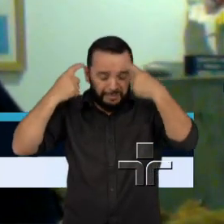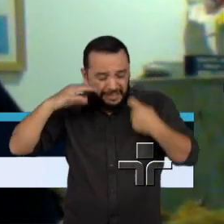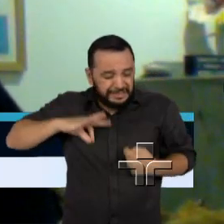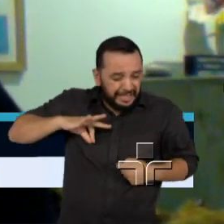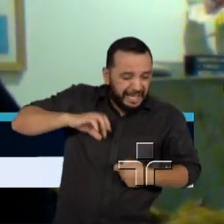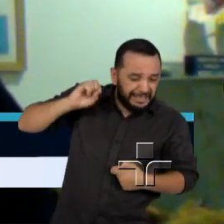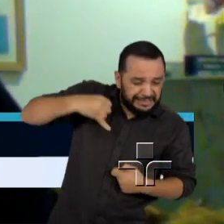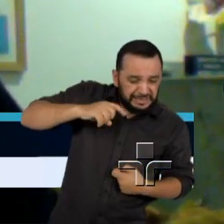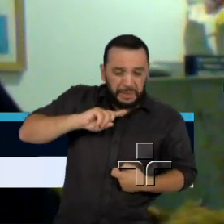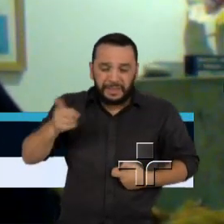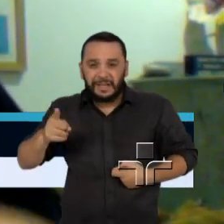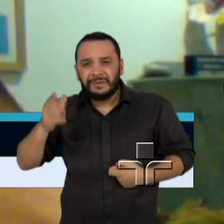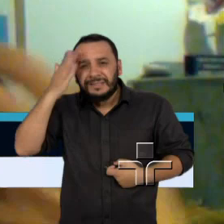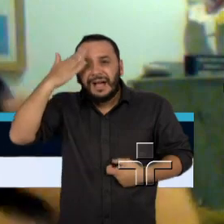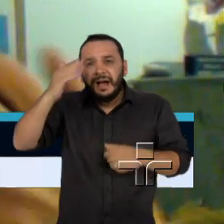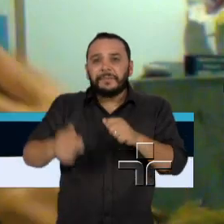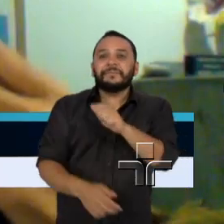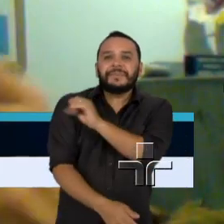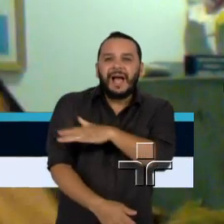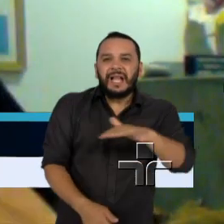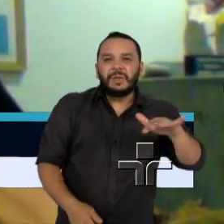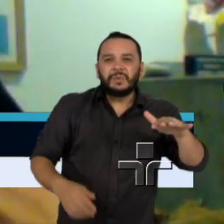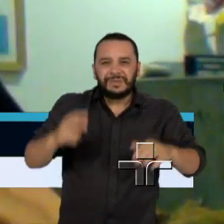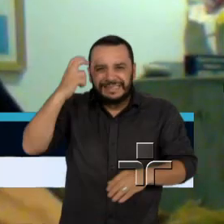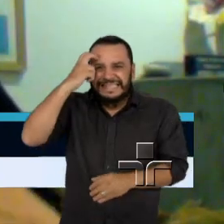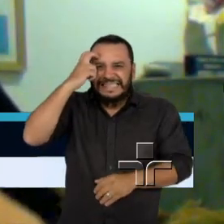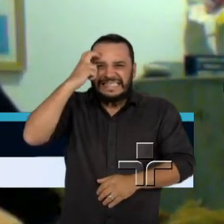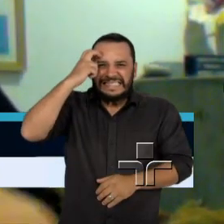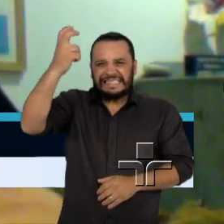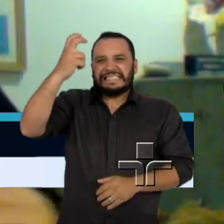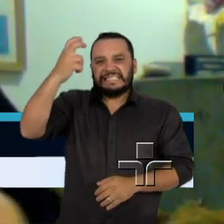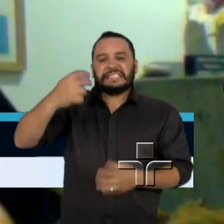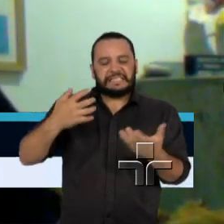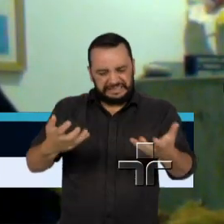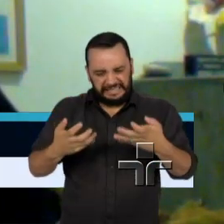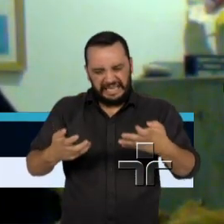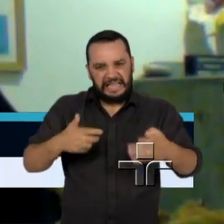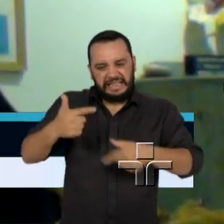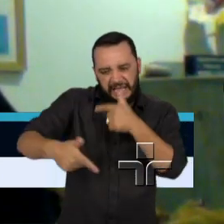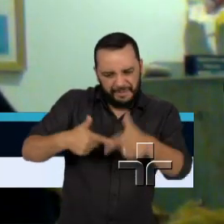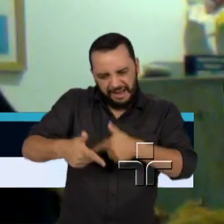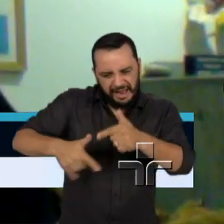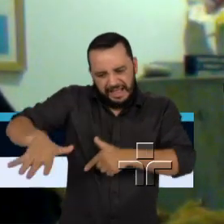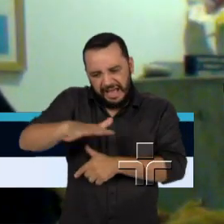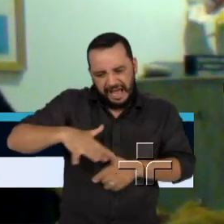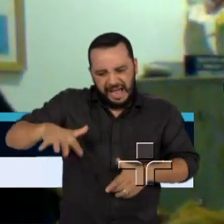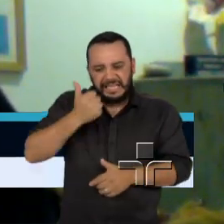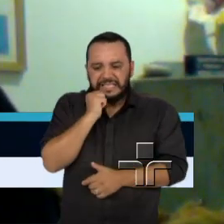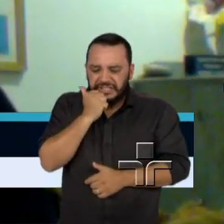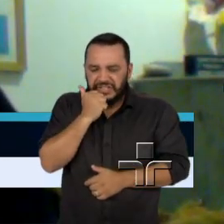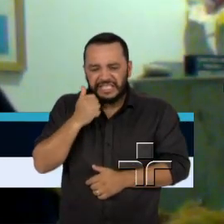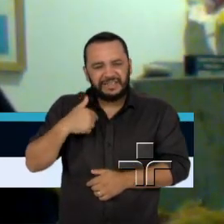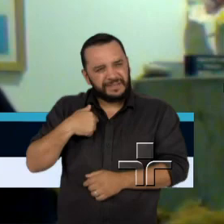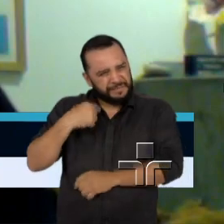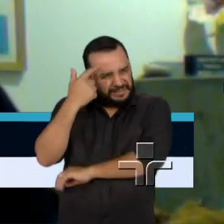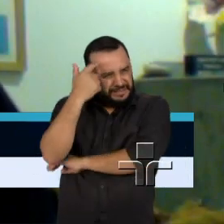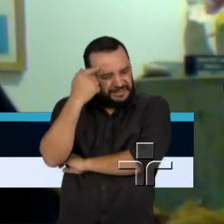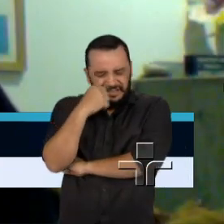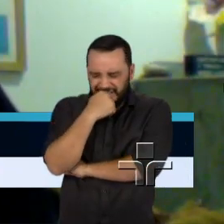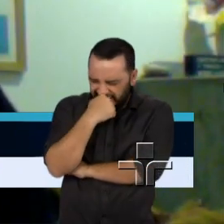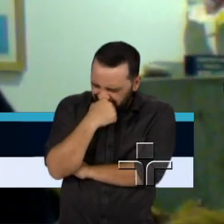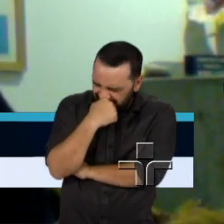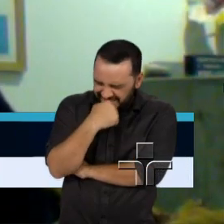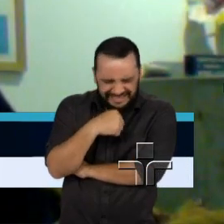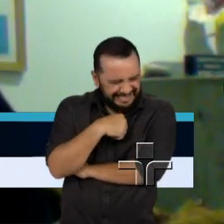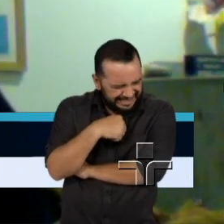dizer, aqueles alunos brilhantes que estão pensando em seguir uma carreira científica vão olhar para frente e vai dizer o quê? Eu